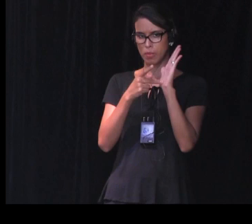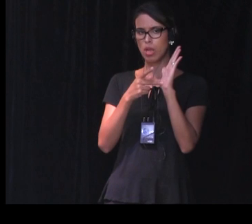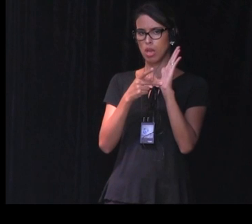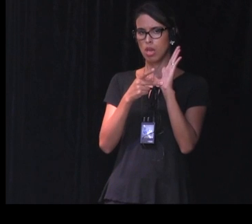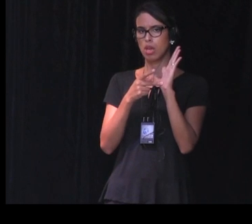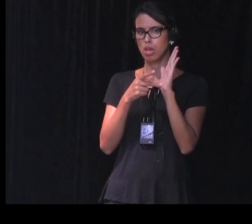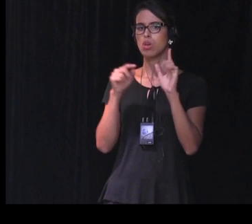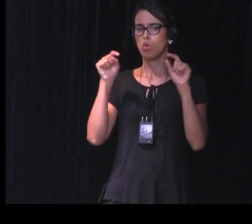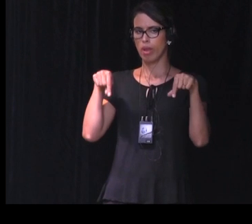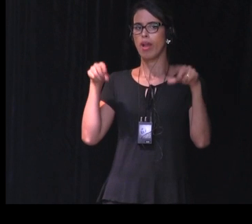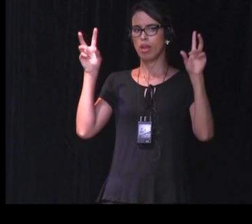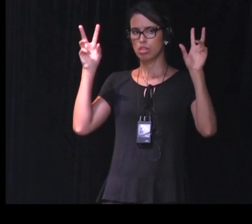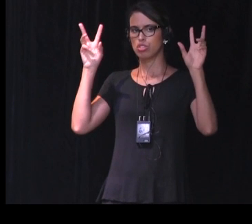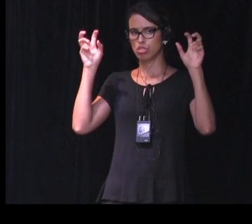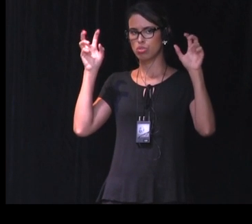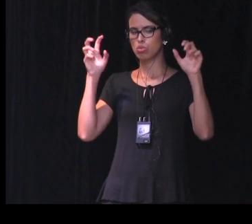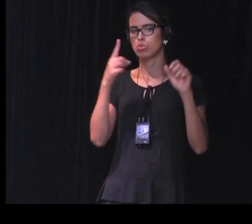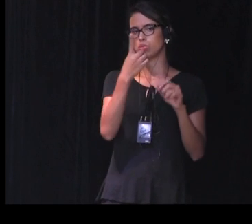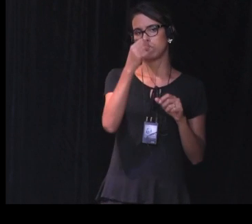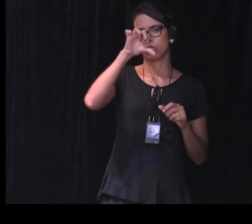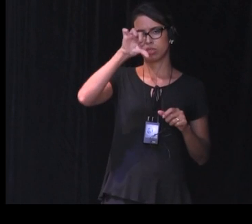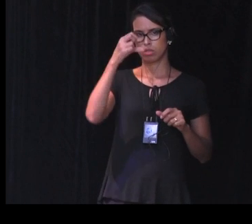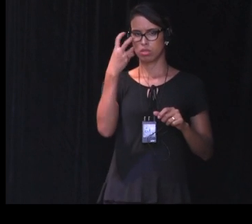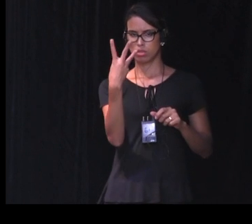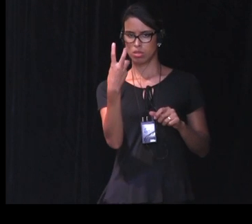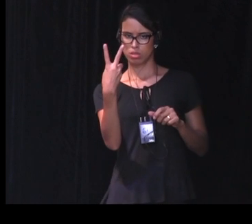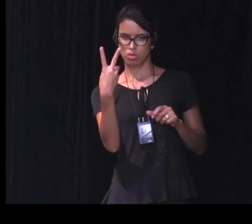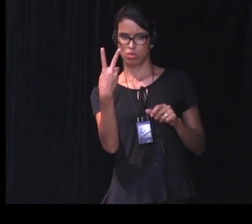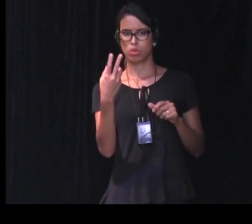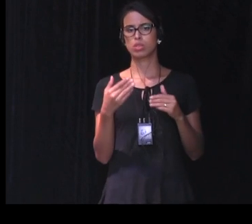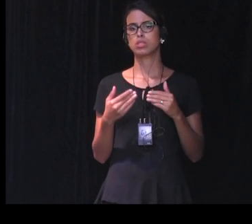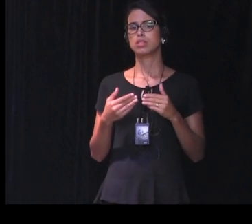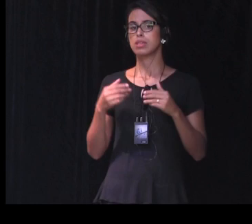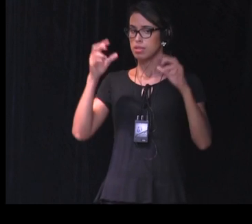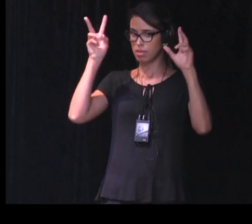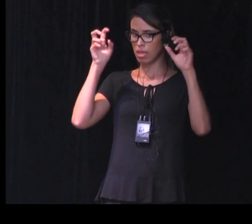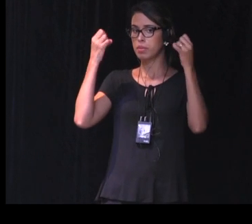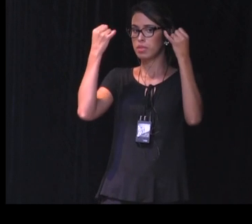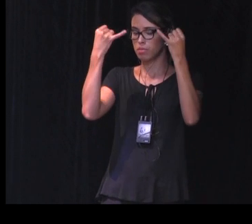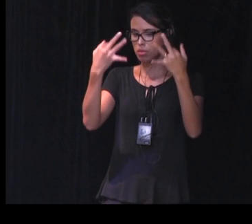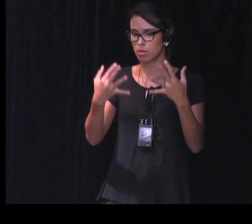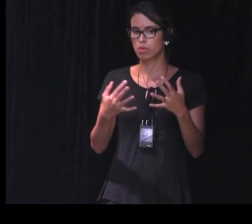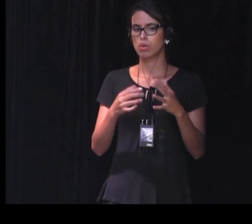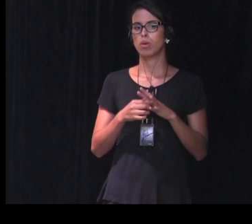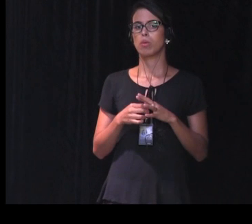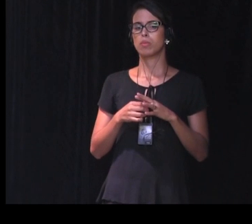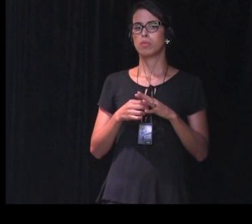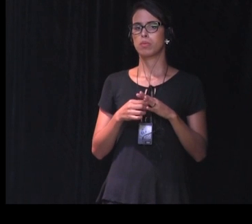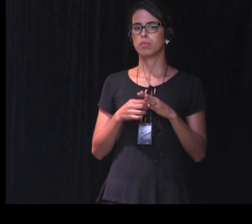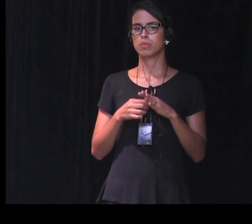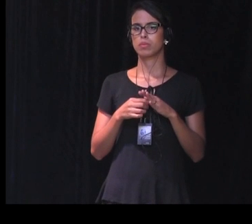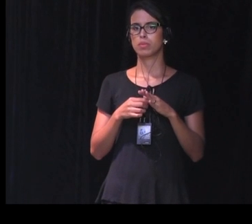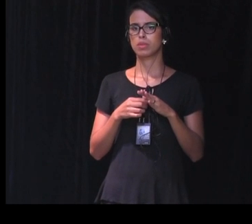Esse é o plano do discurso de inauguração no ano 1832, onde,